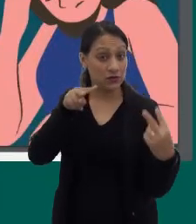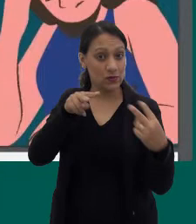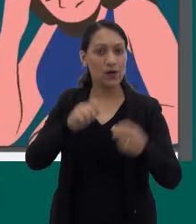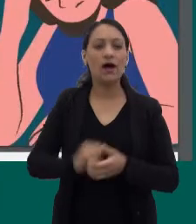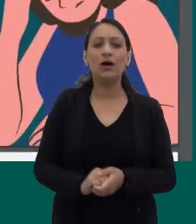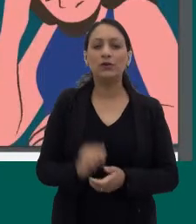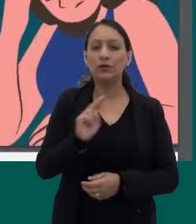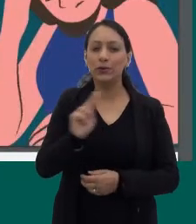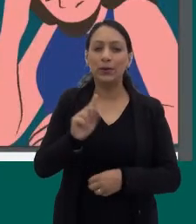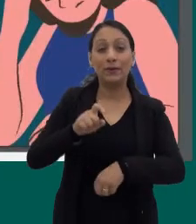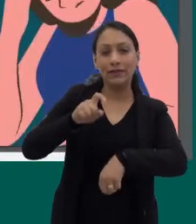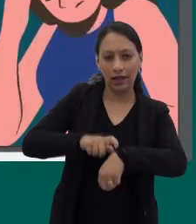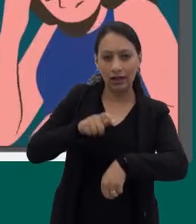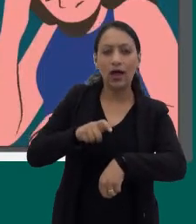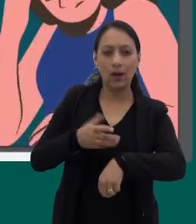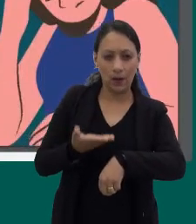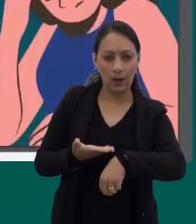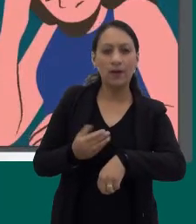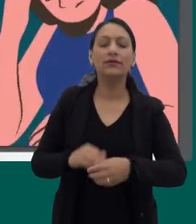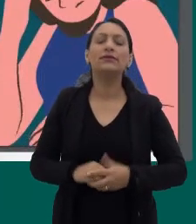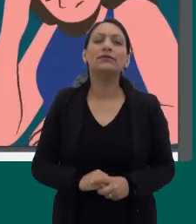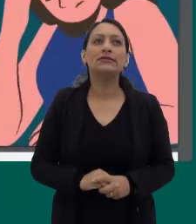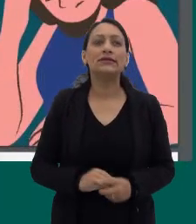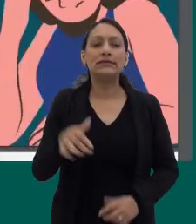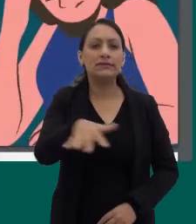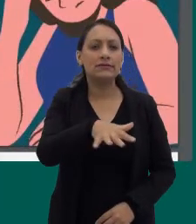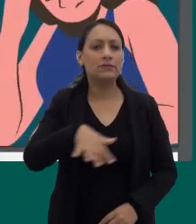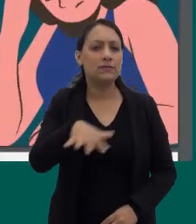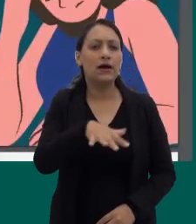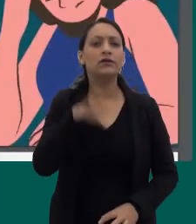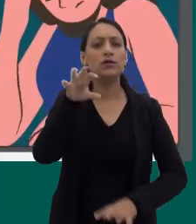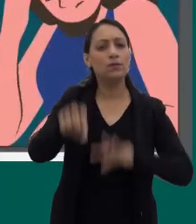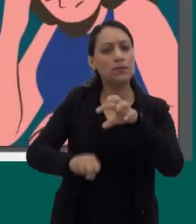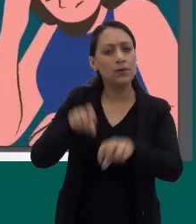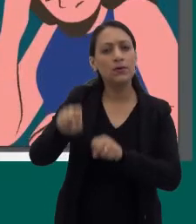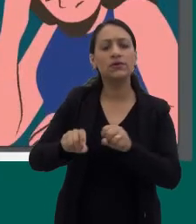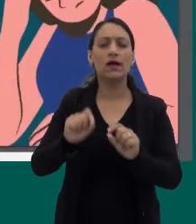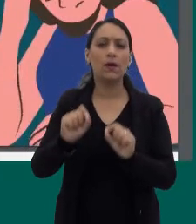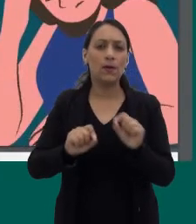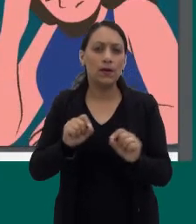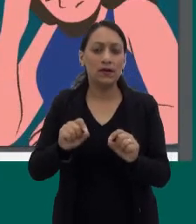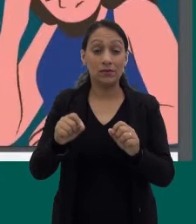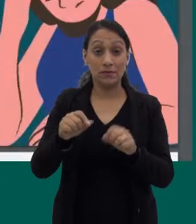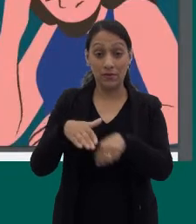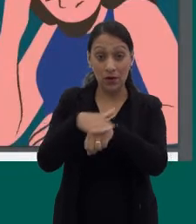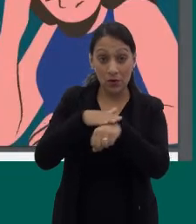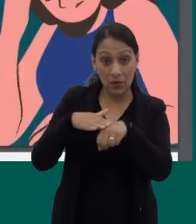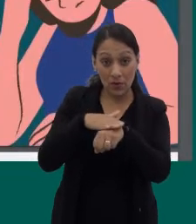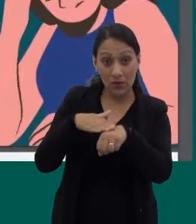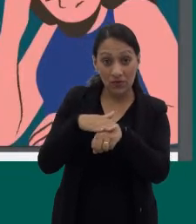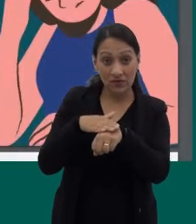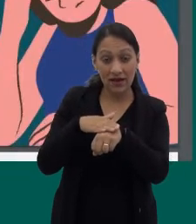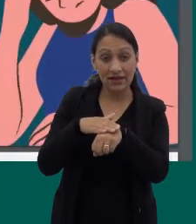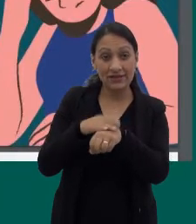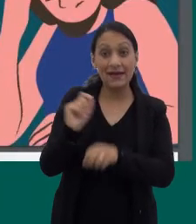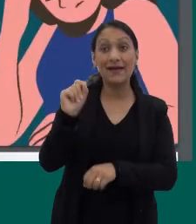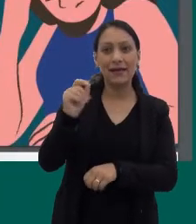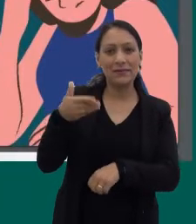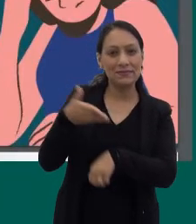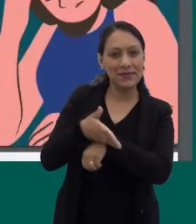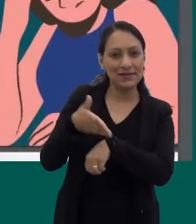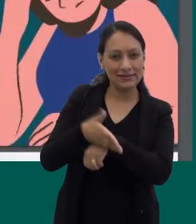Hora, né? Um espaço onde a gente busca estabelecer uma roda de conversa com quem